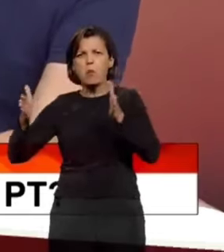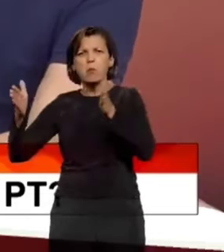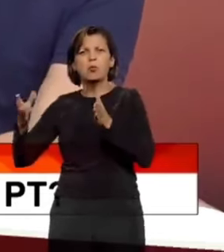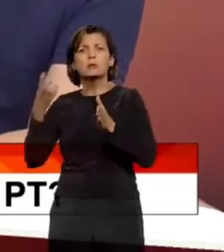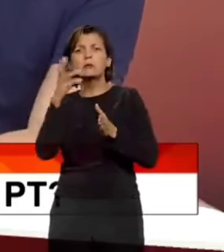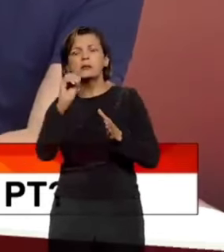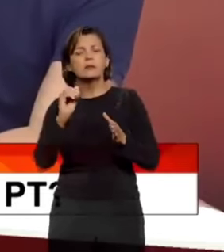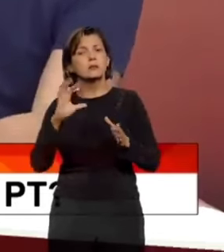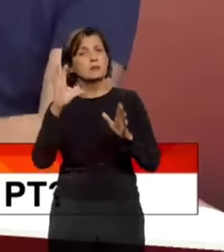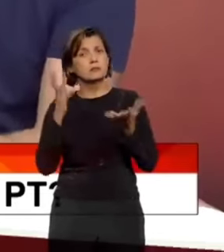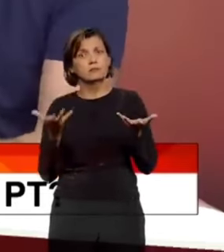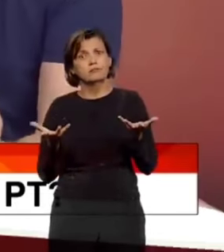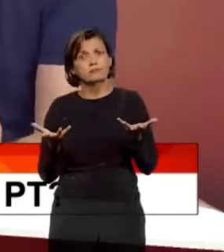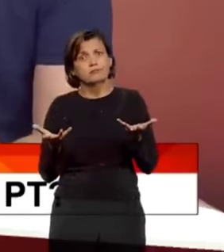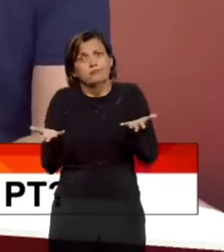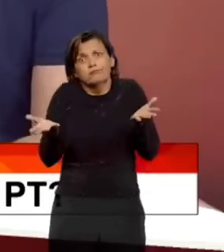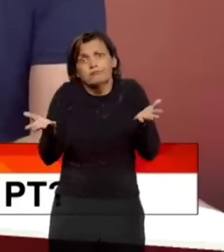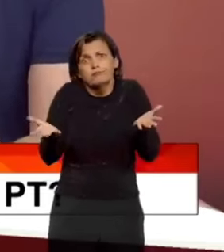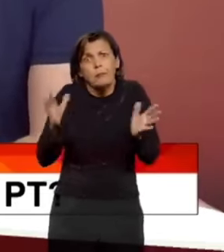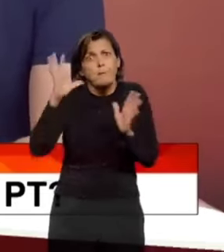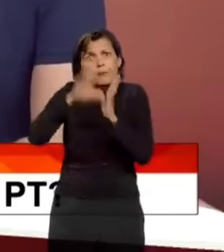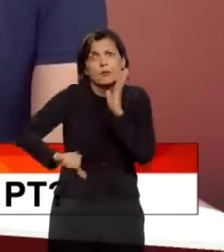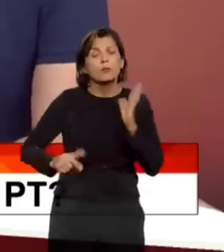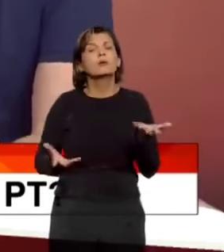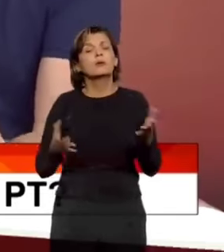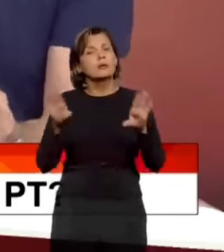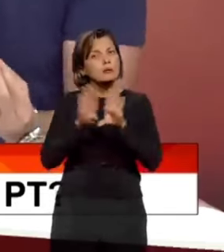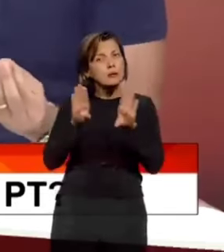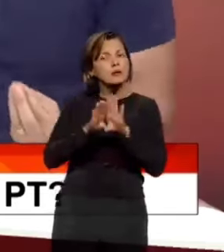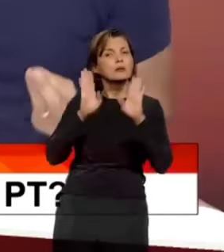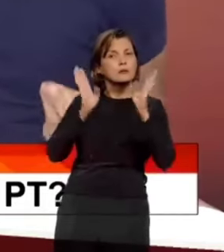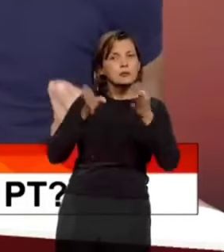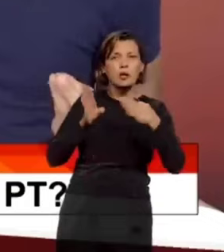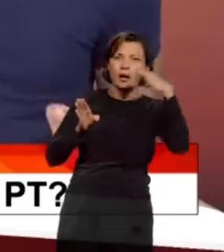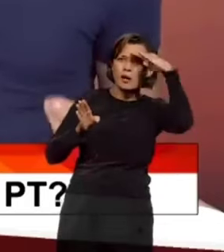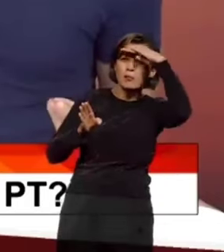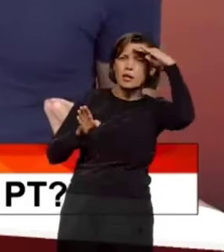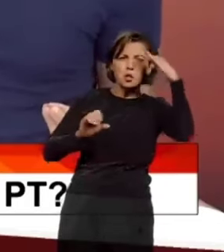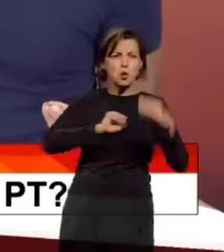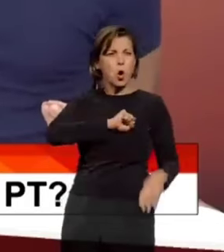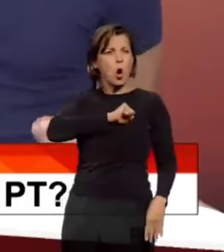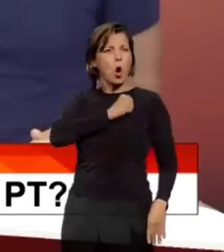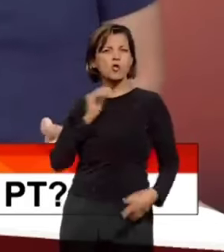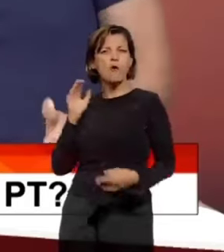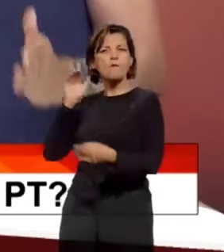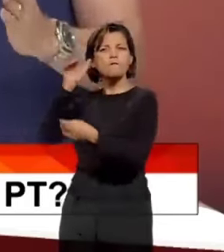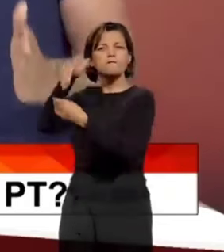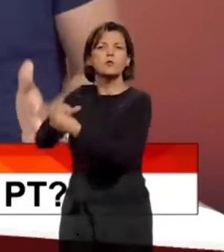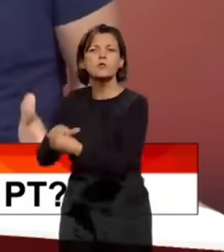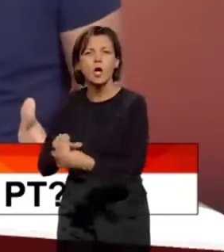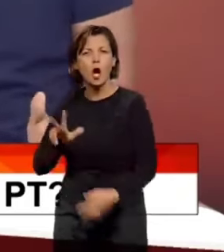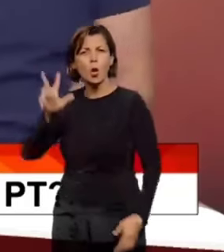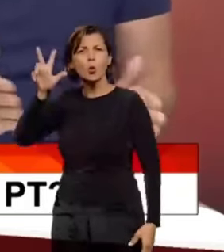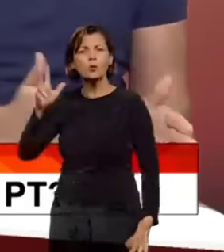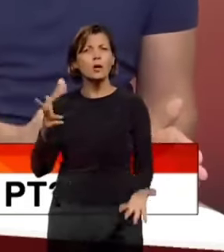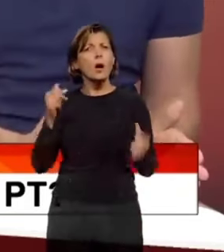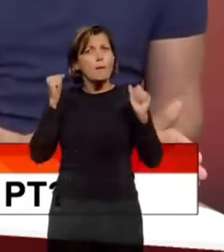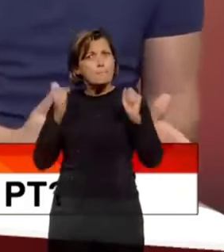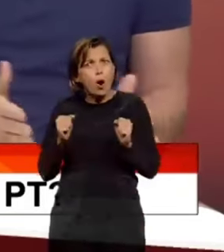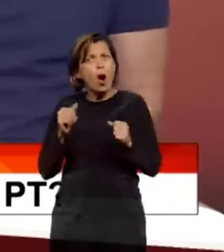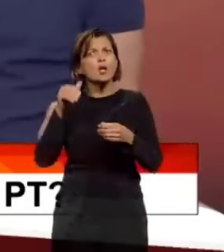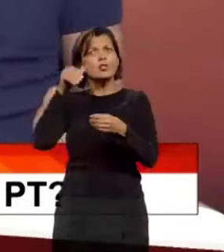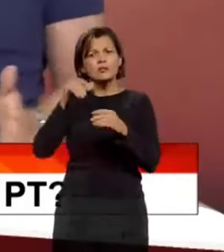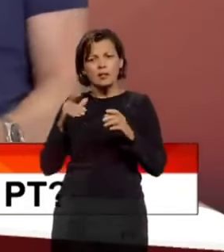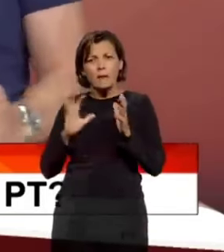bolsonaro vocês vão ter que votar nesses caras não faz sentido o Brasil tem 33 partidos Porque que a gente não